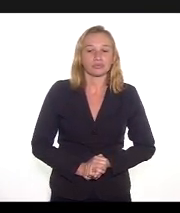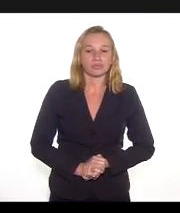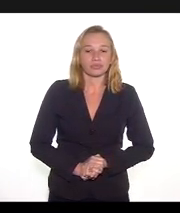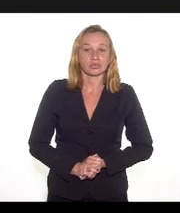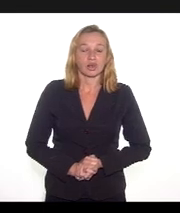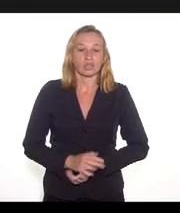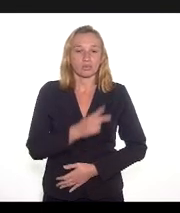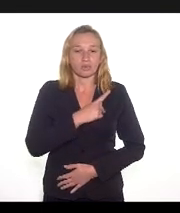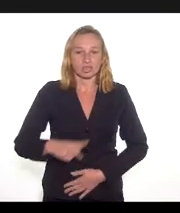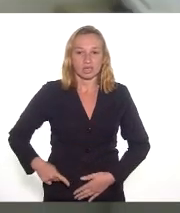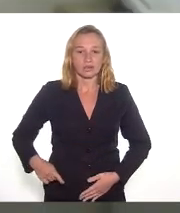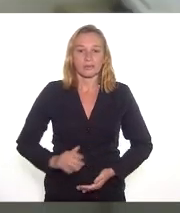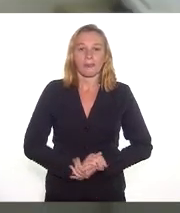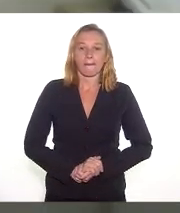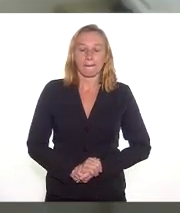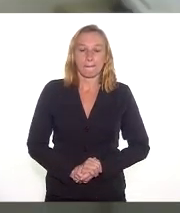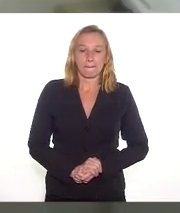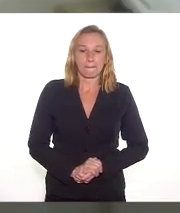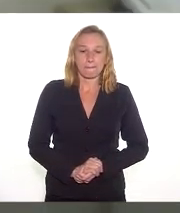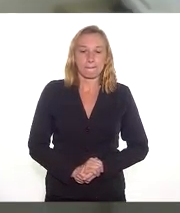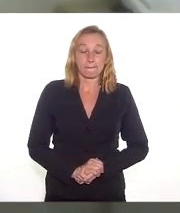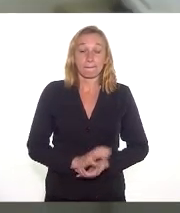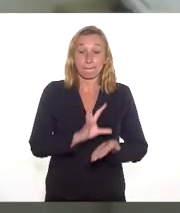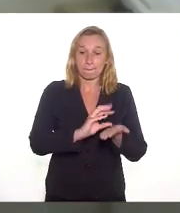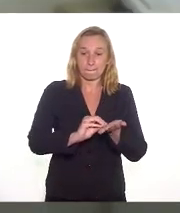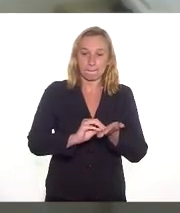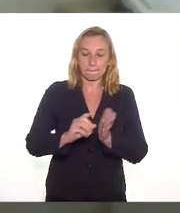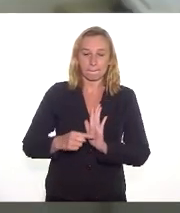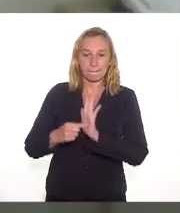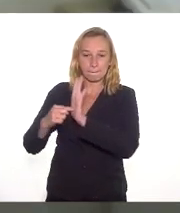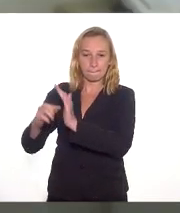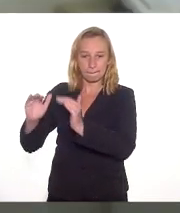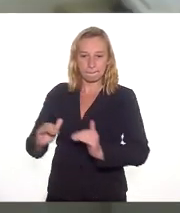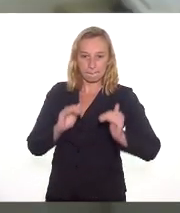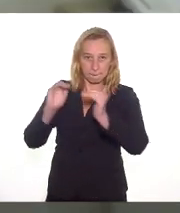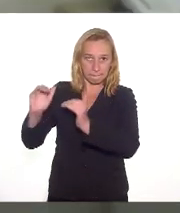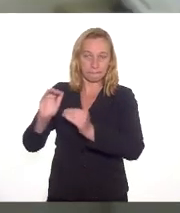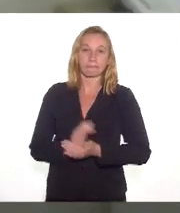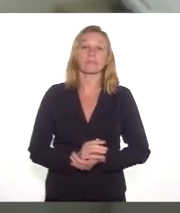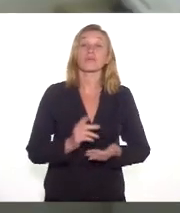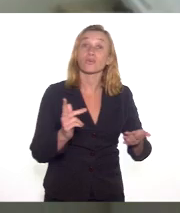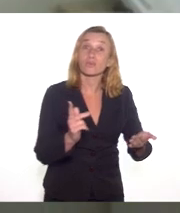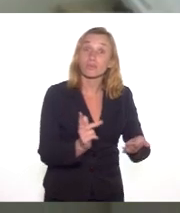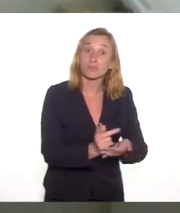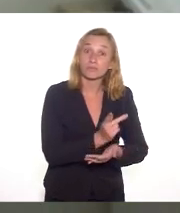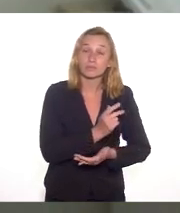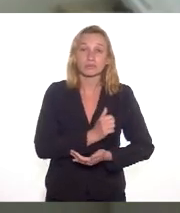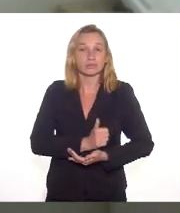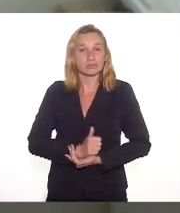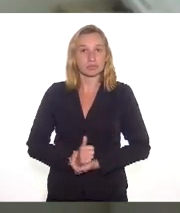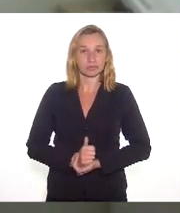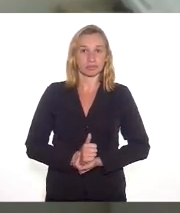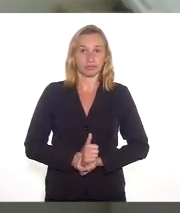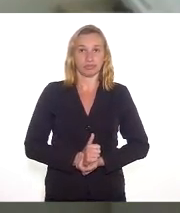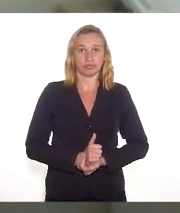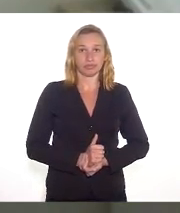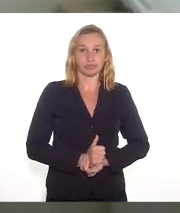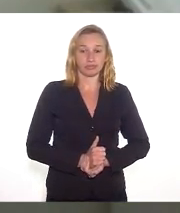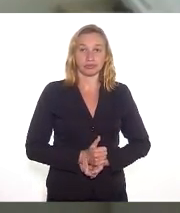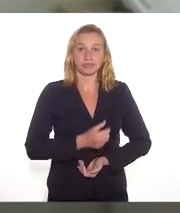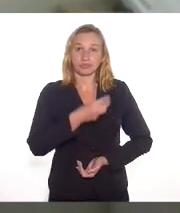Senhor presidente, a ata reflete com exatidão o ocorrido